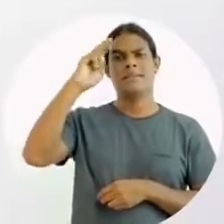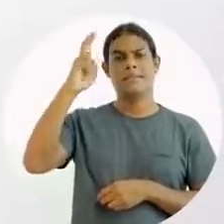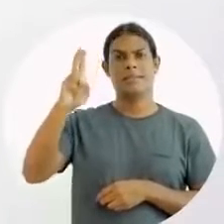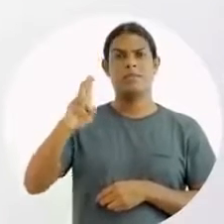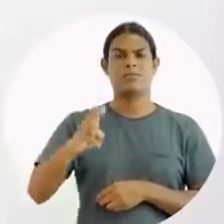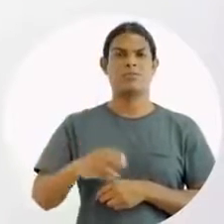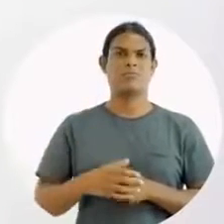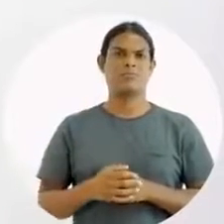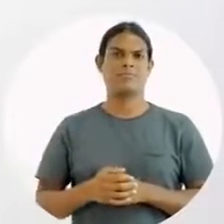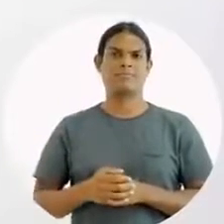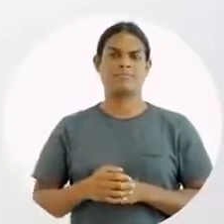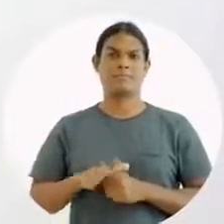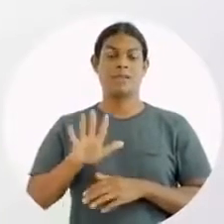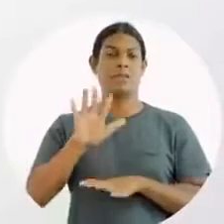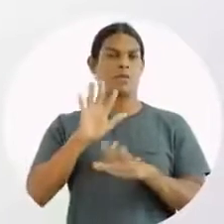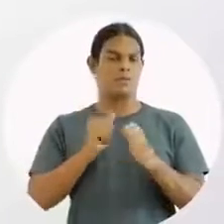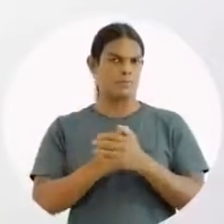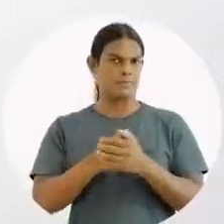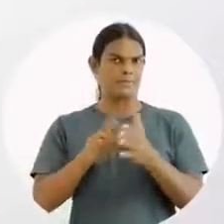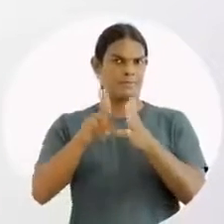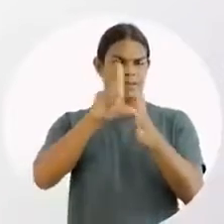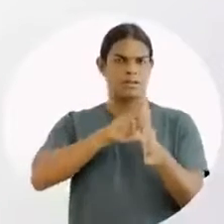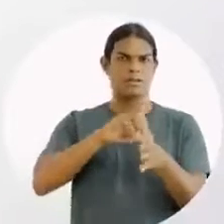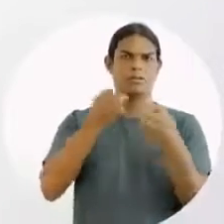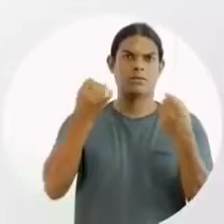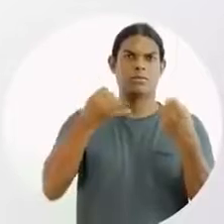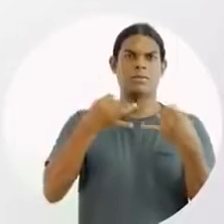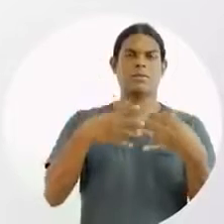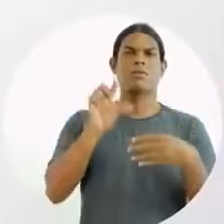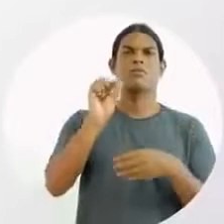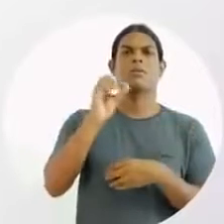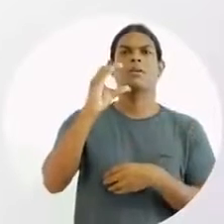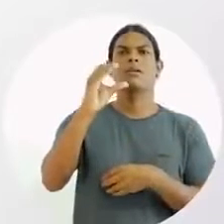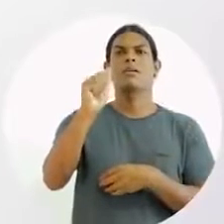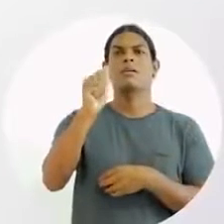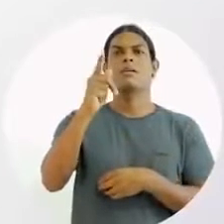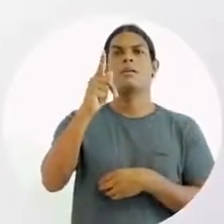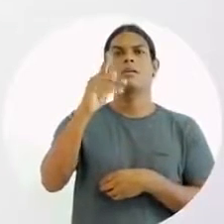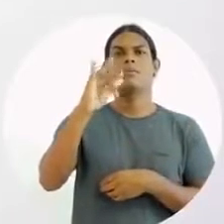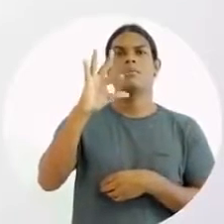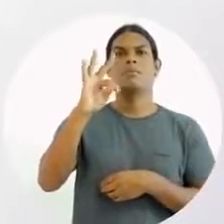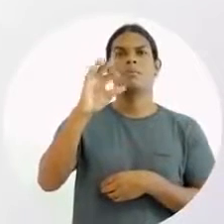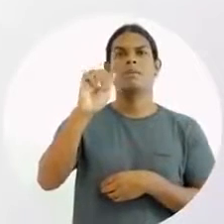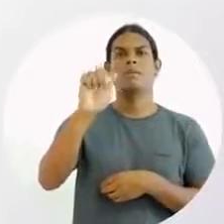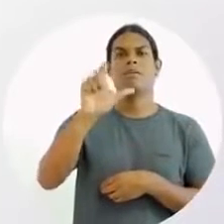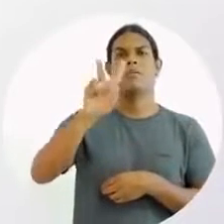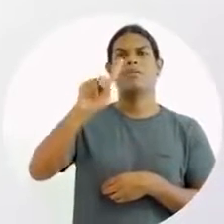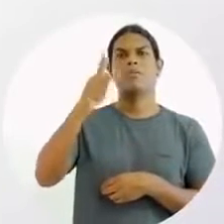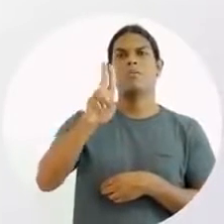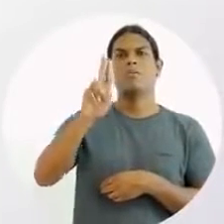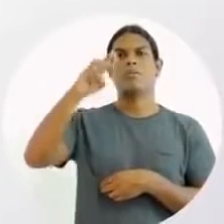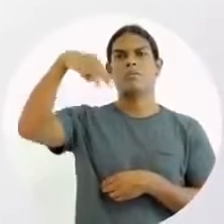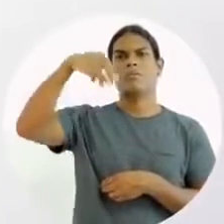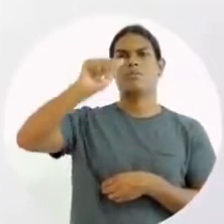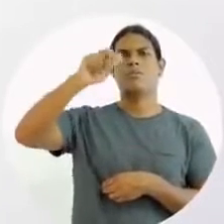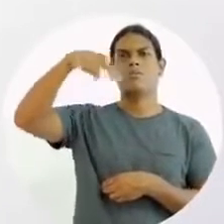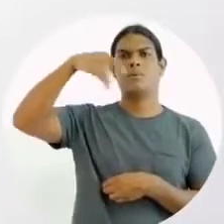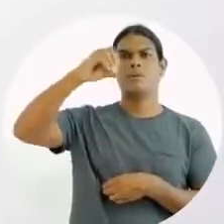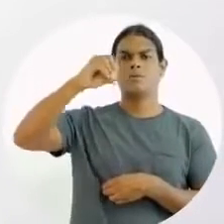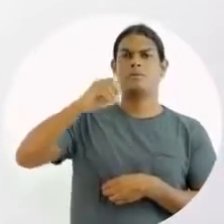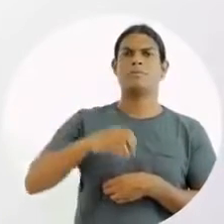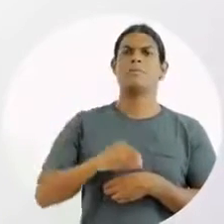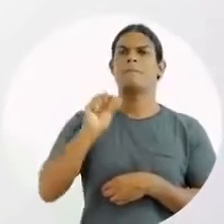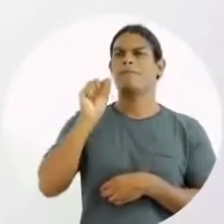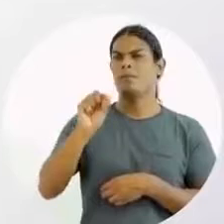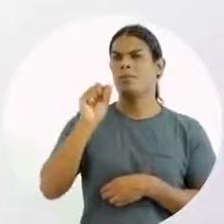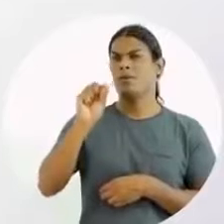Rápido. Antes de falarmos sobre capital intelectual, deixa eu dar a definição de capital humano. Capital humano é um termo que a gente utiliza até na nossa